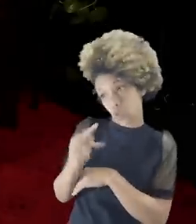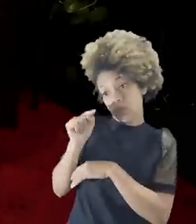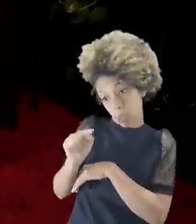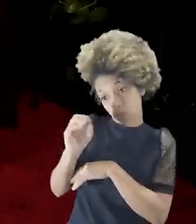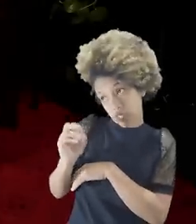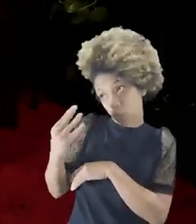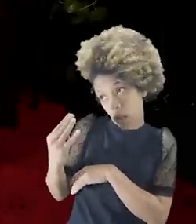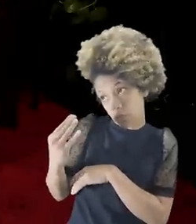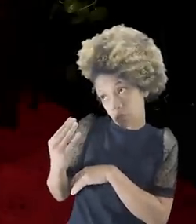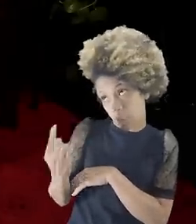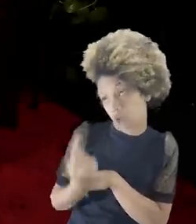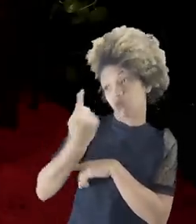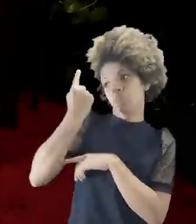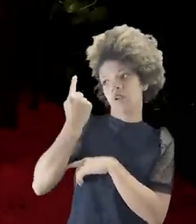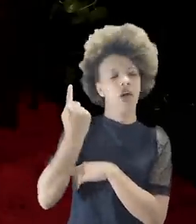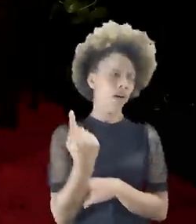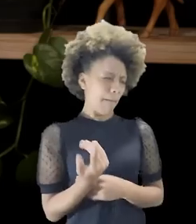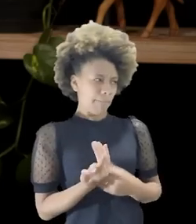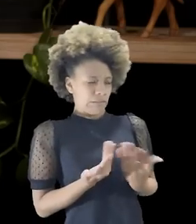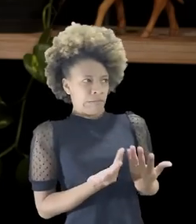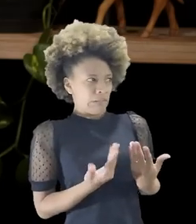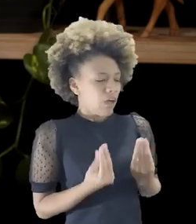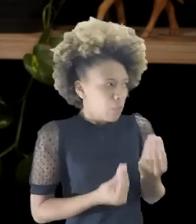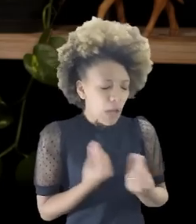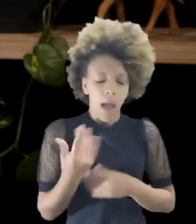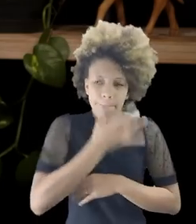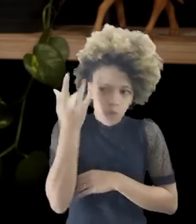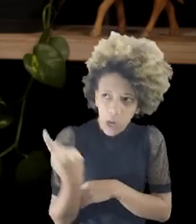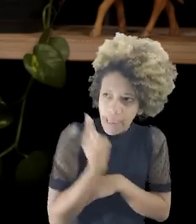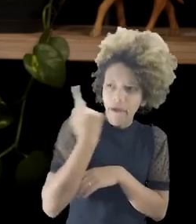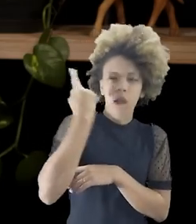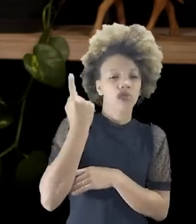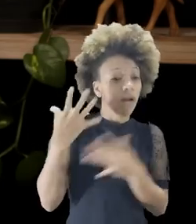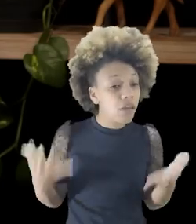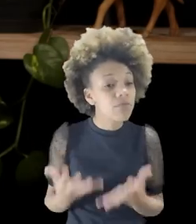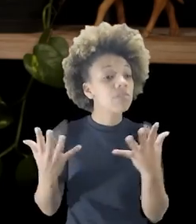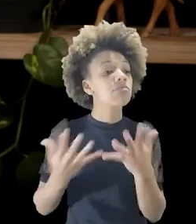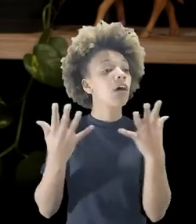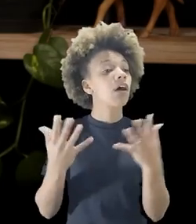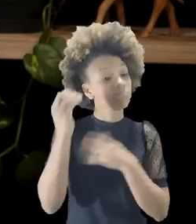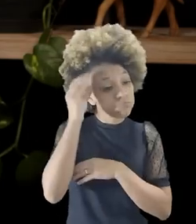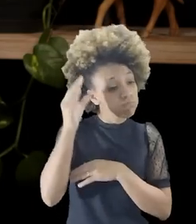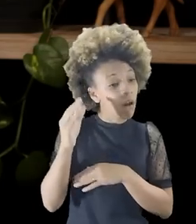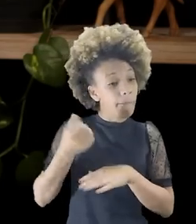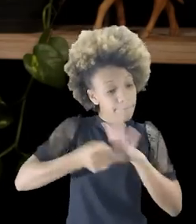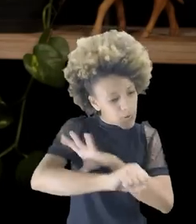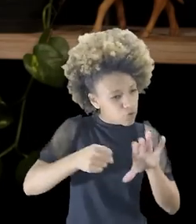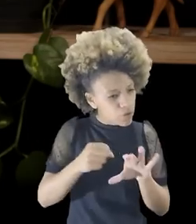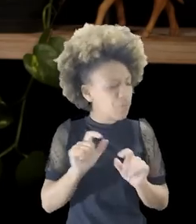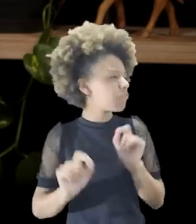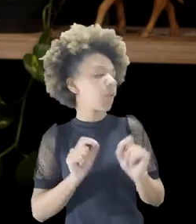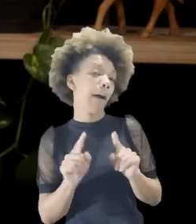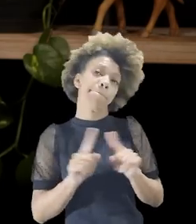isso você acha que é uma condição assim do tipo cara o cara que ele é alto ele acaba sendo incentivado e fomentado para ser um jogador de basquete fica